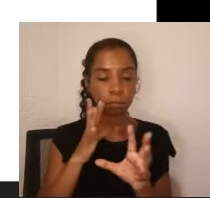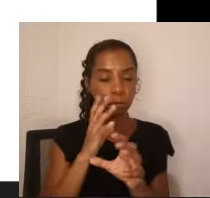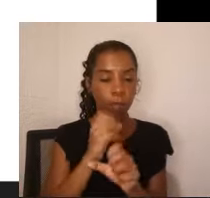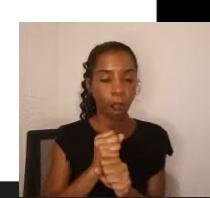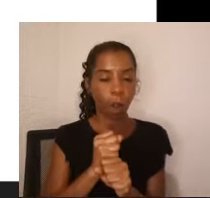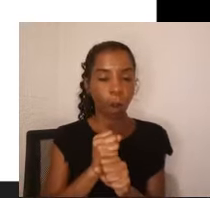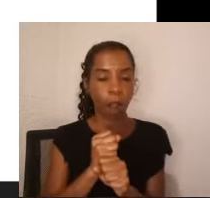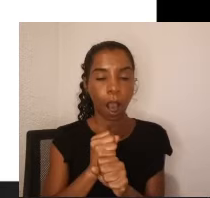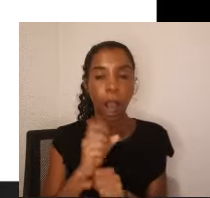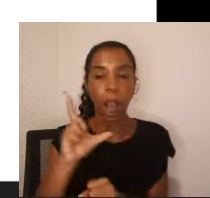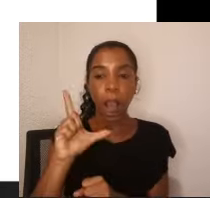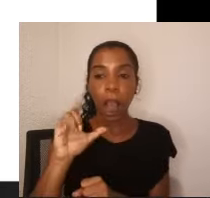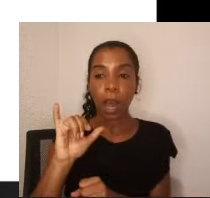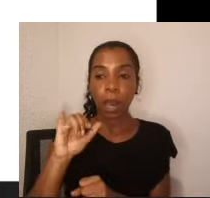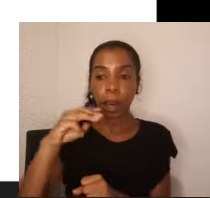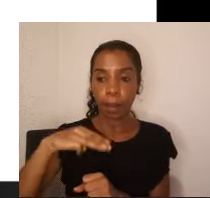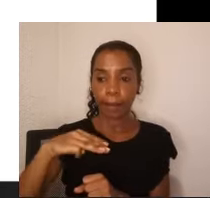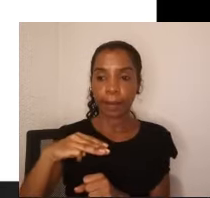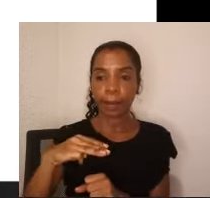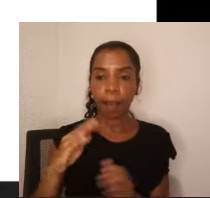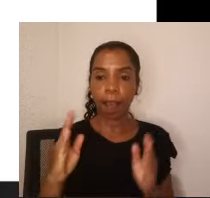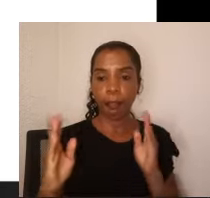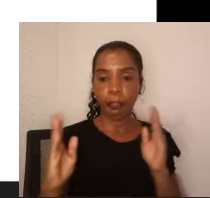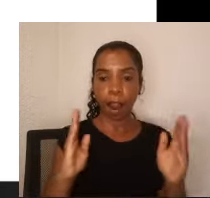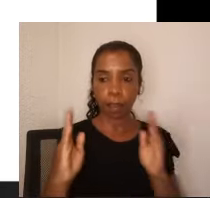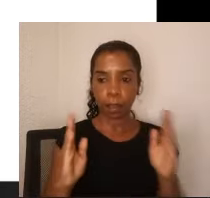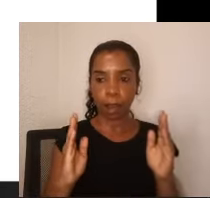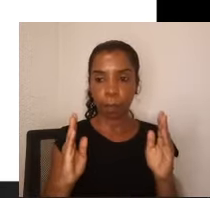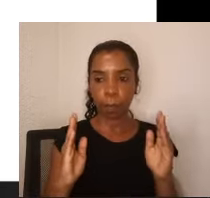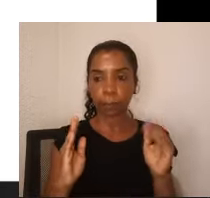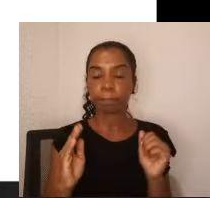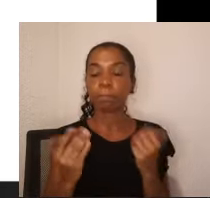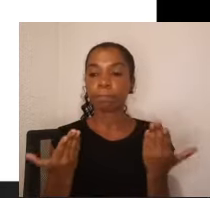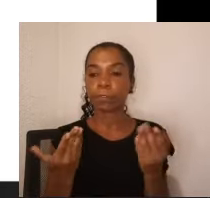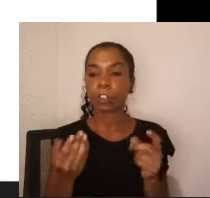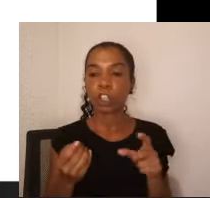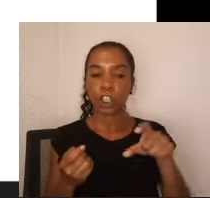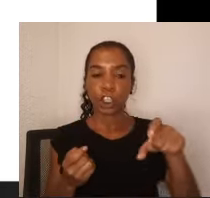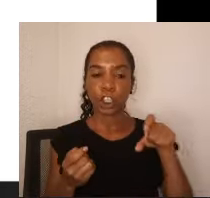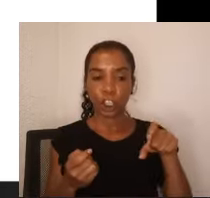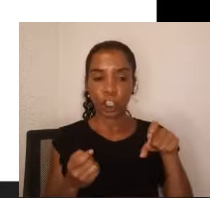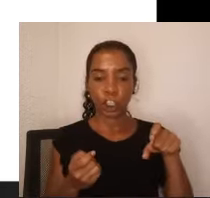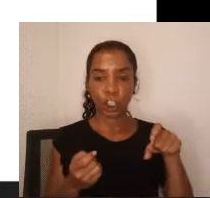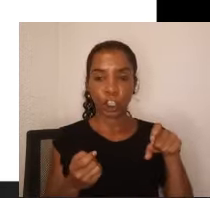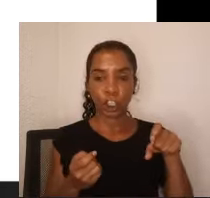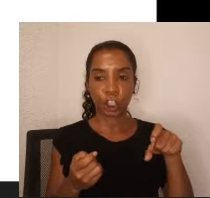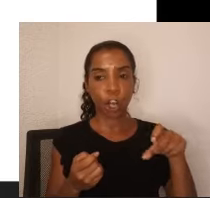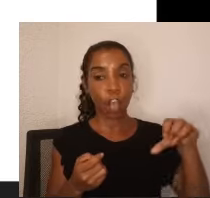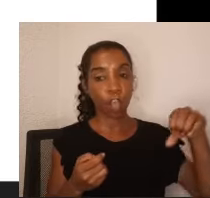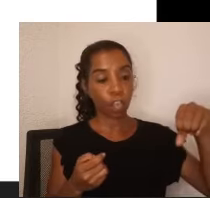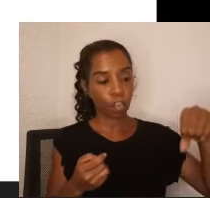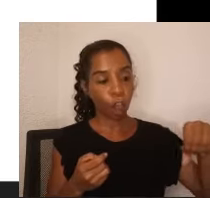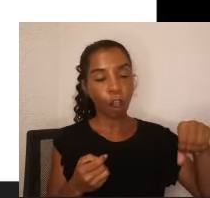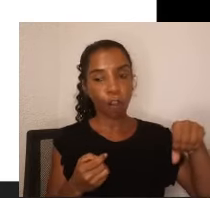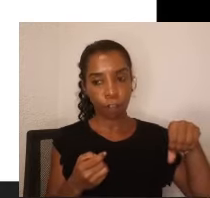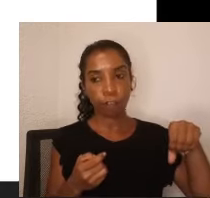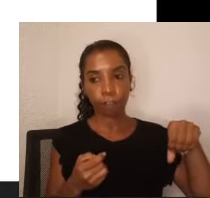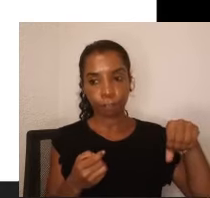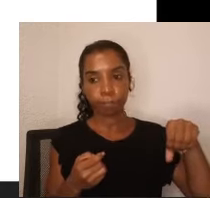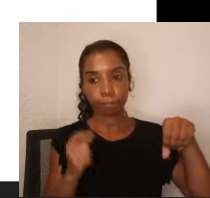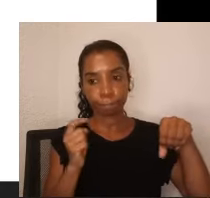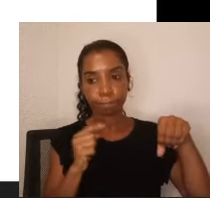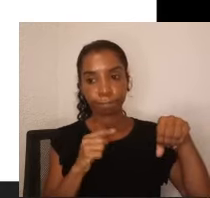o limite de quando x tende a 9 pela esquerda, né? E vou